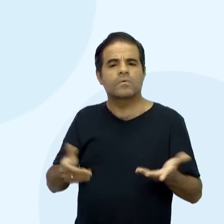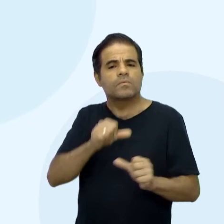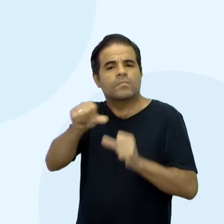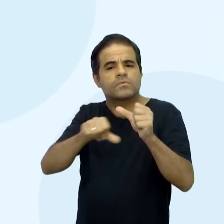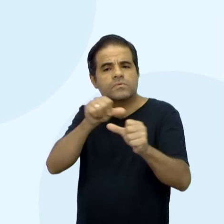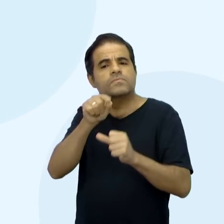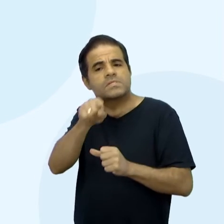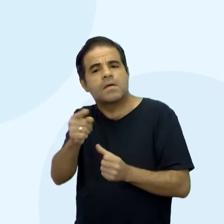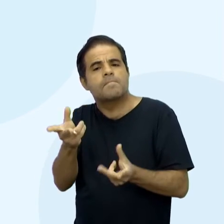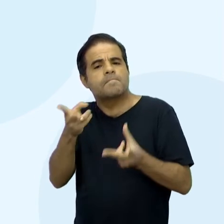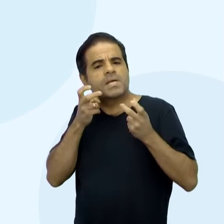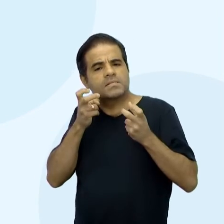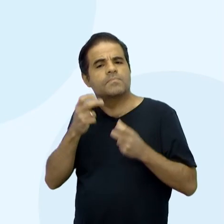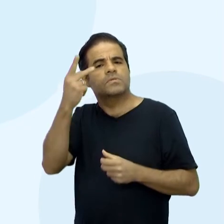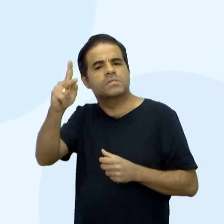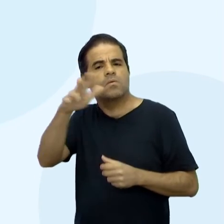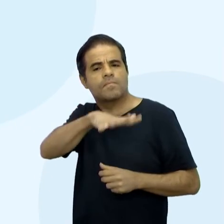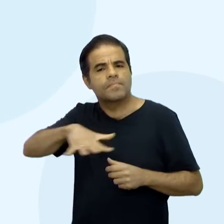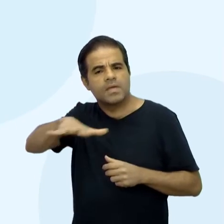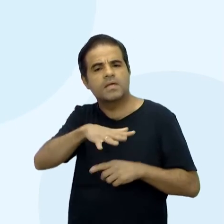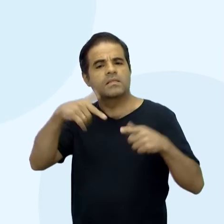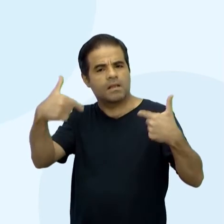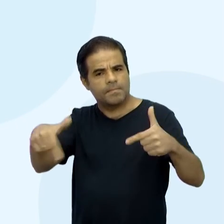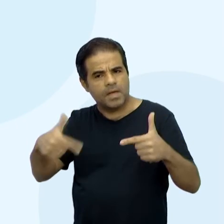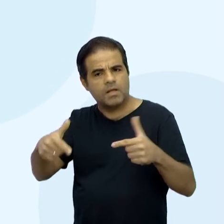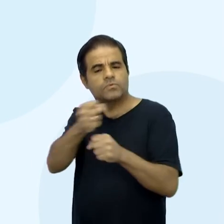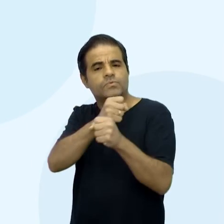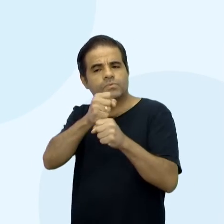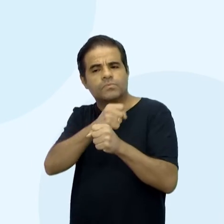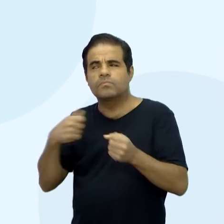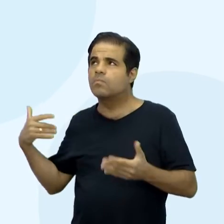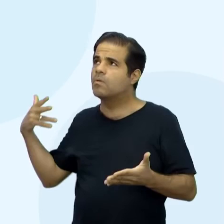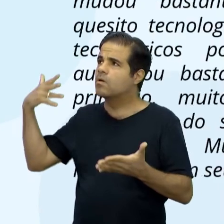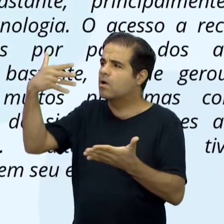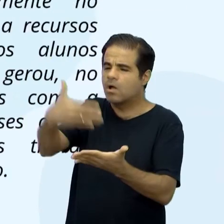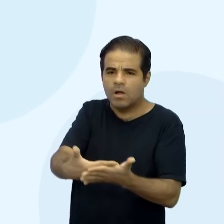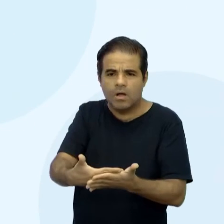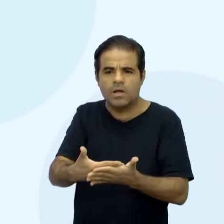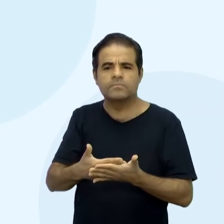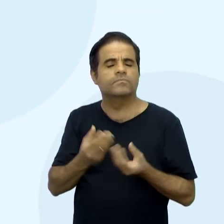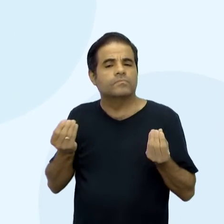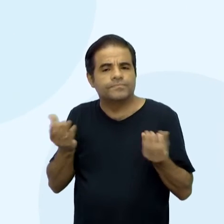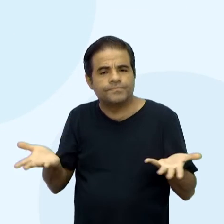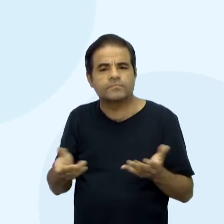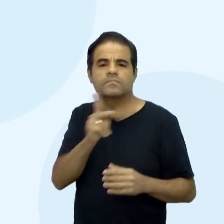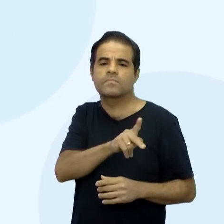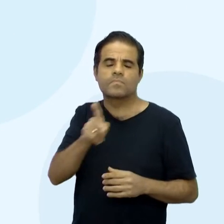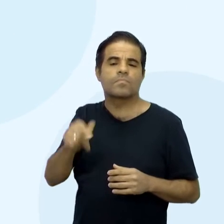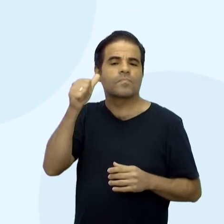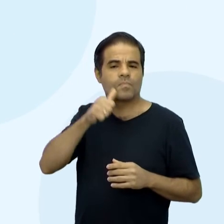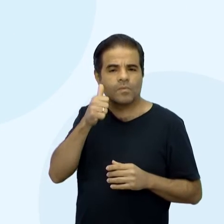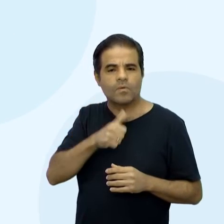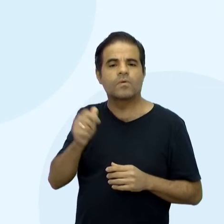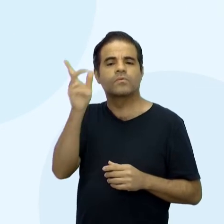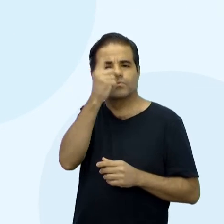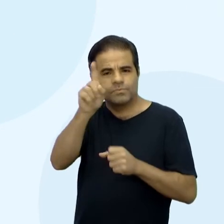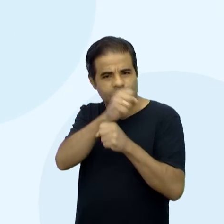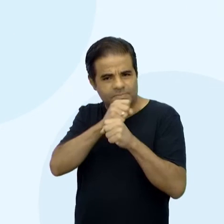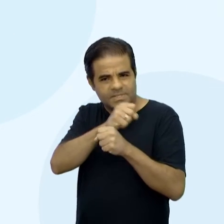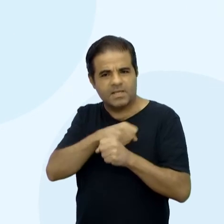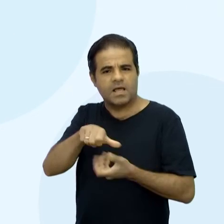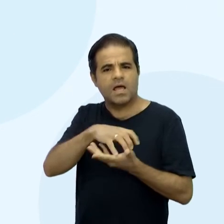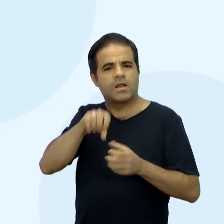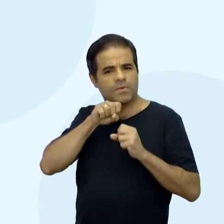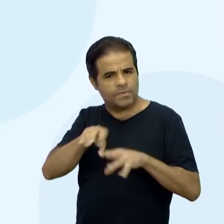Que transformações você percebeu em seu ambiente de trabalho nos últimos anos? Aí a professora respondeu: nos últimos anos, a